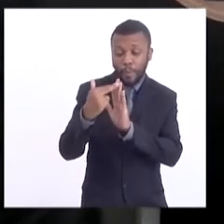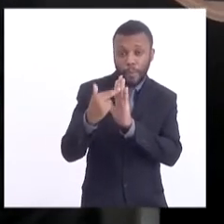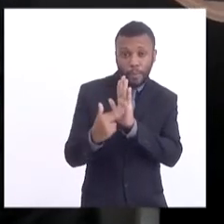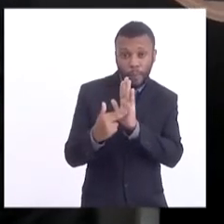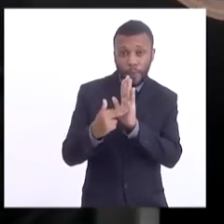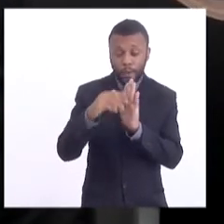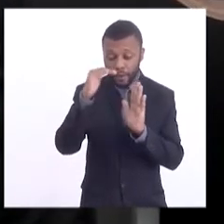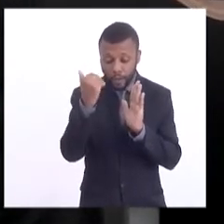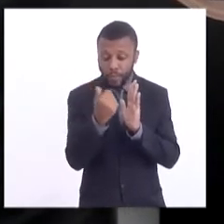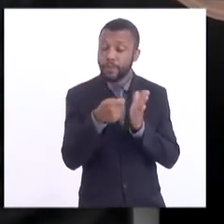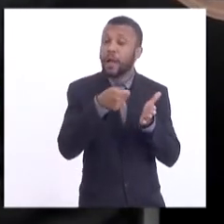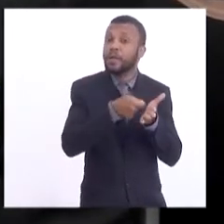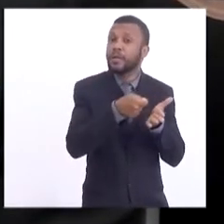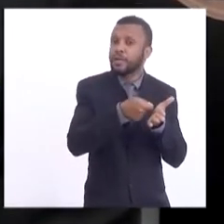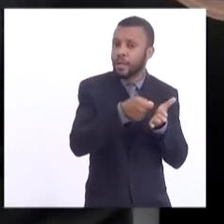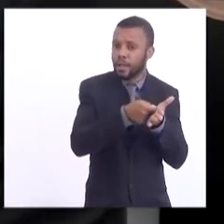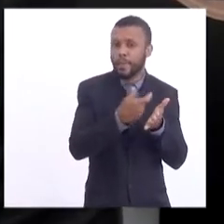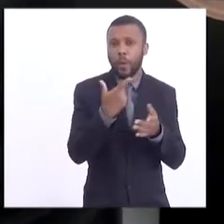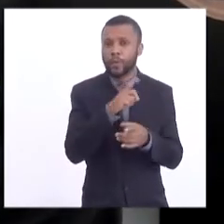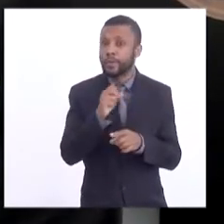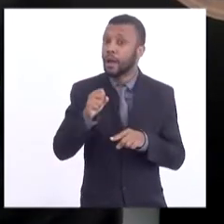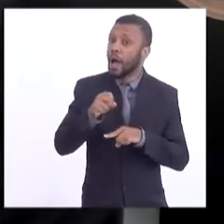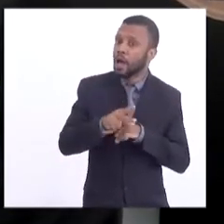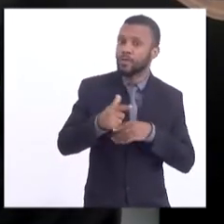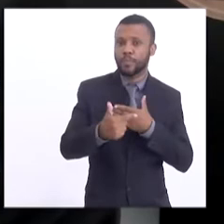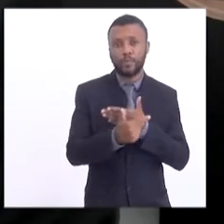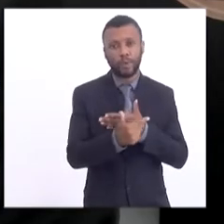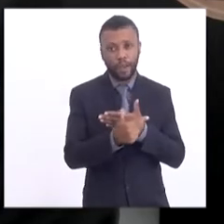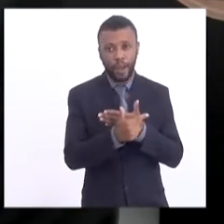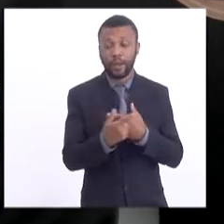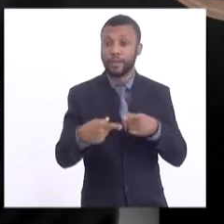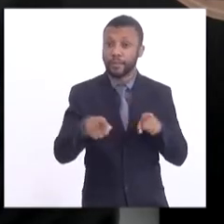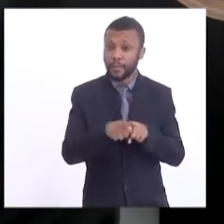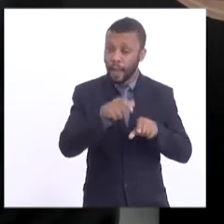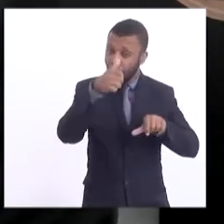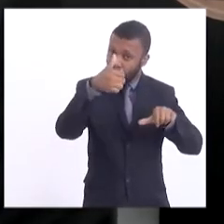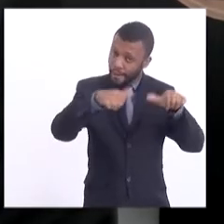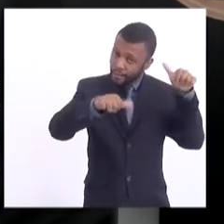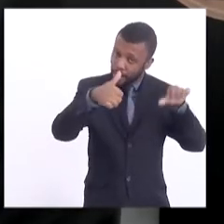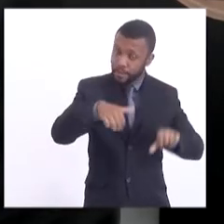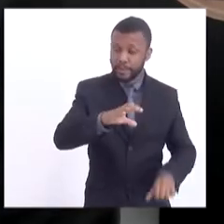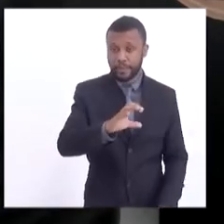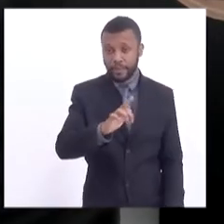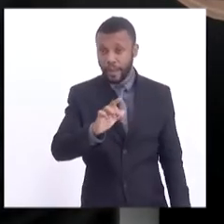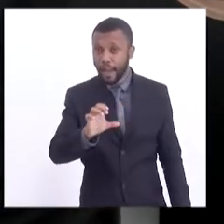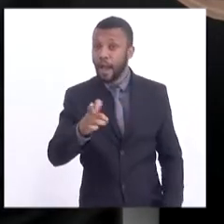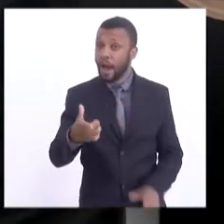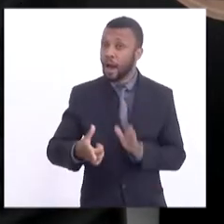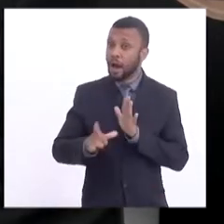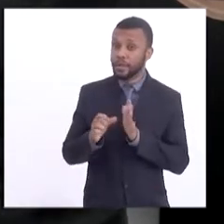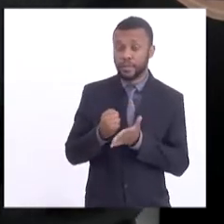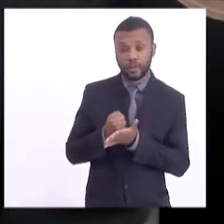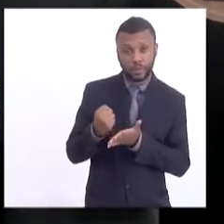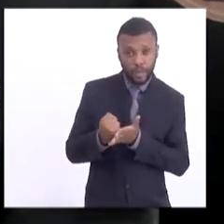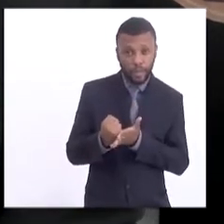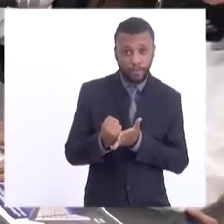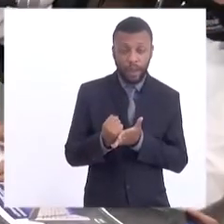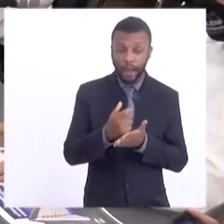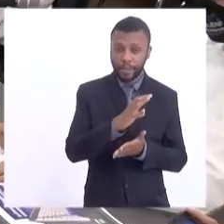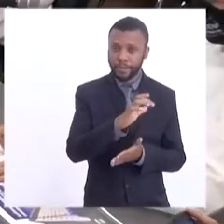naquela naquele carro é entende e avaliado pela cga antes de ser contratado tem que ser avaliado pela Seja